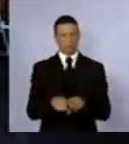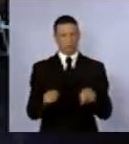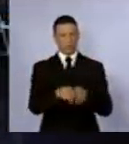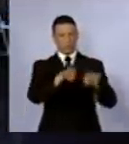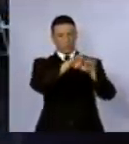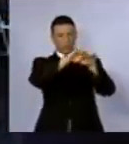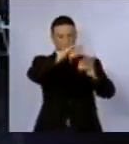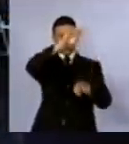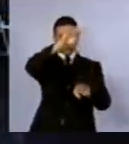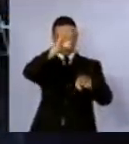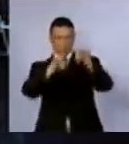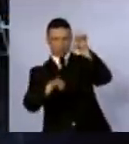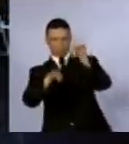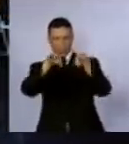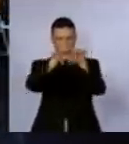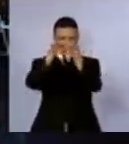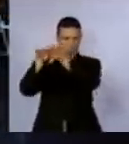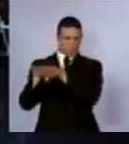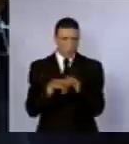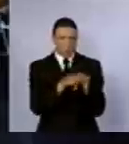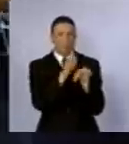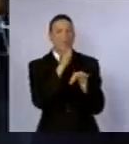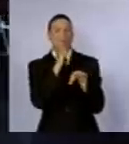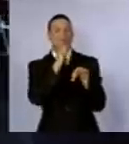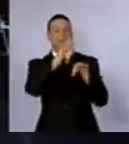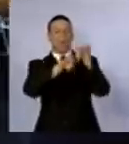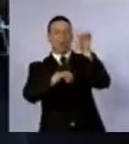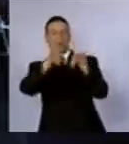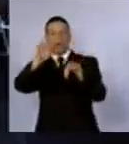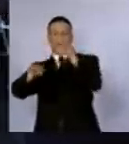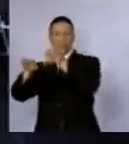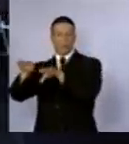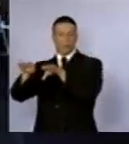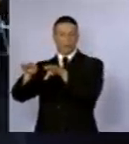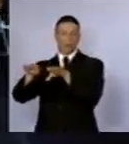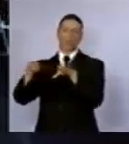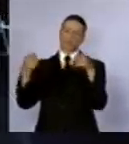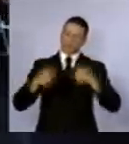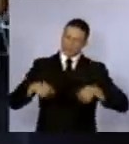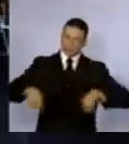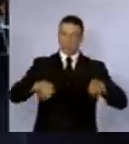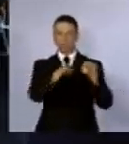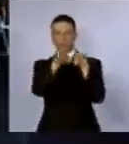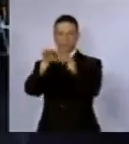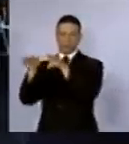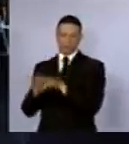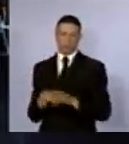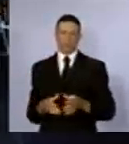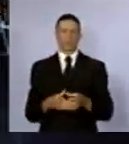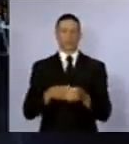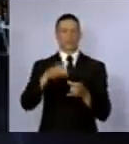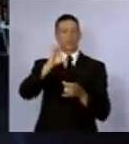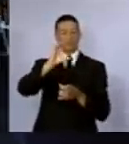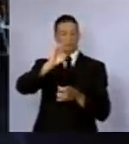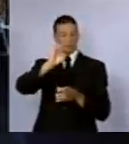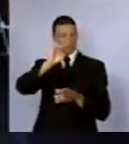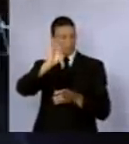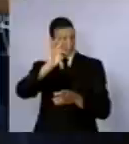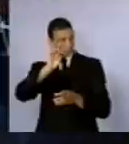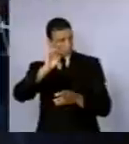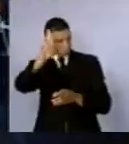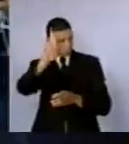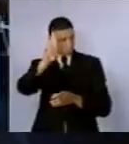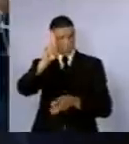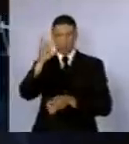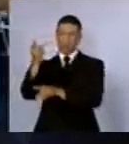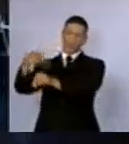a gente tem adotado no setor elétrico, no Brasil, que são padrões também internacionais, né? O CEPEL vai mostrar que esses padrões não são diferentes do Brasil